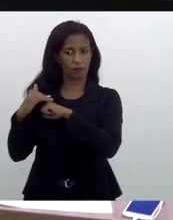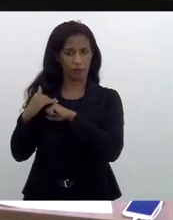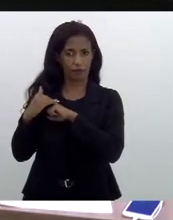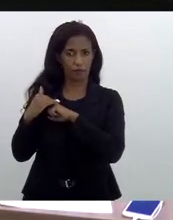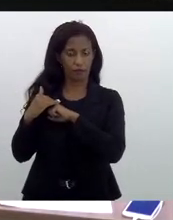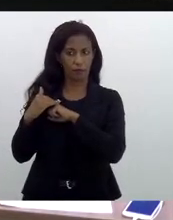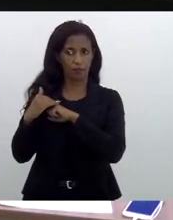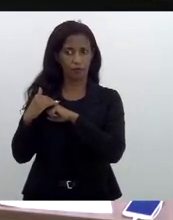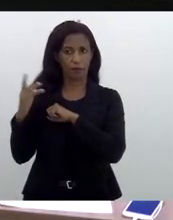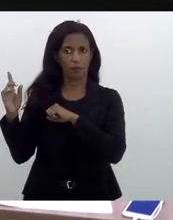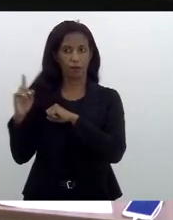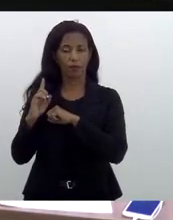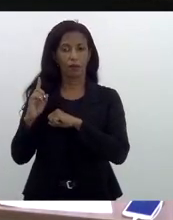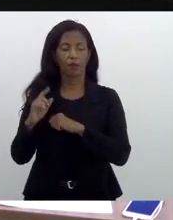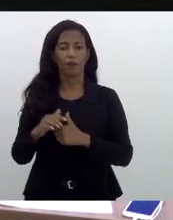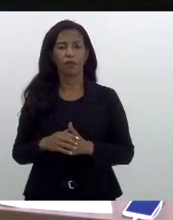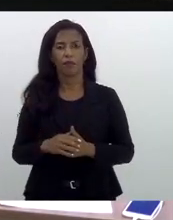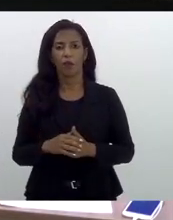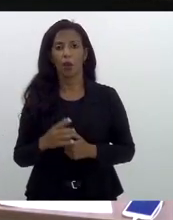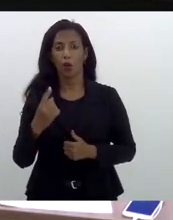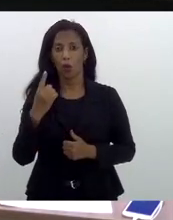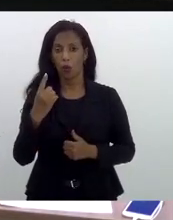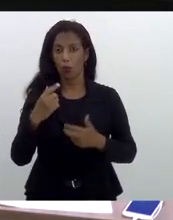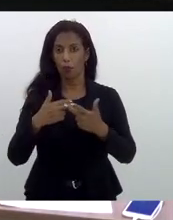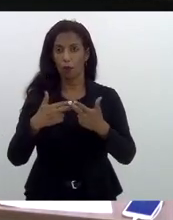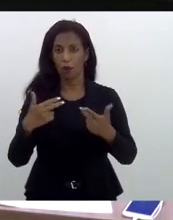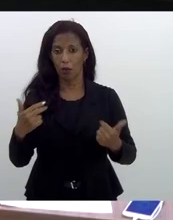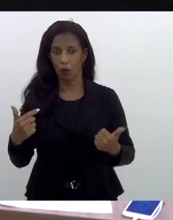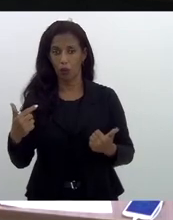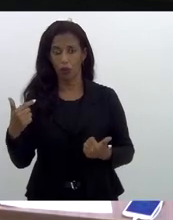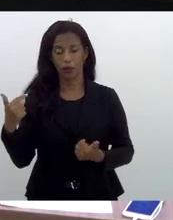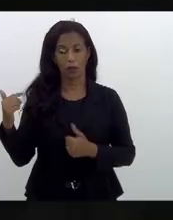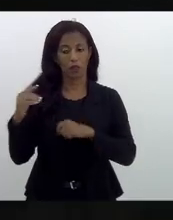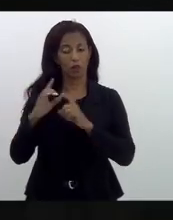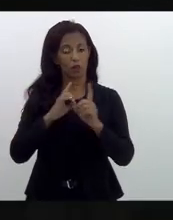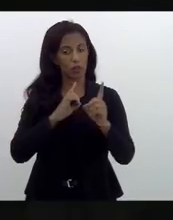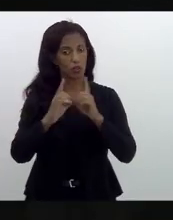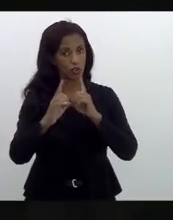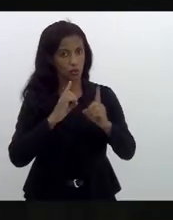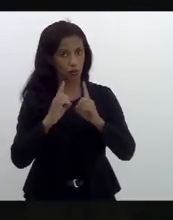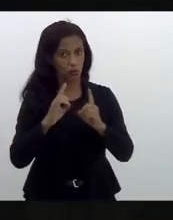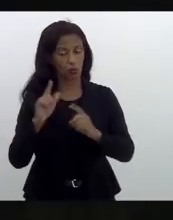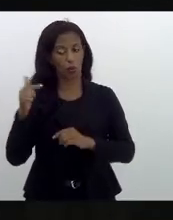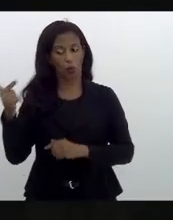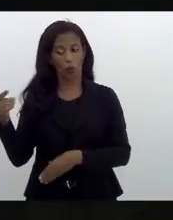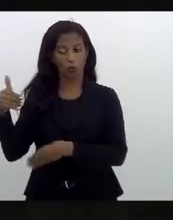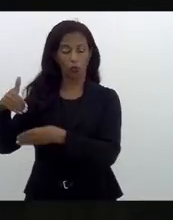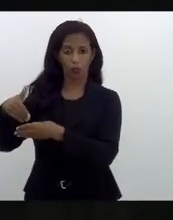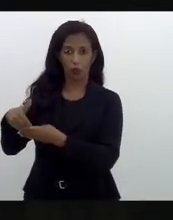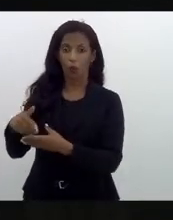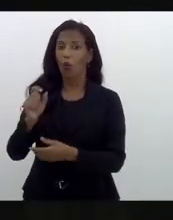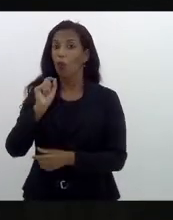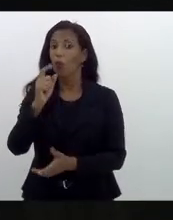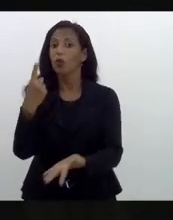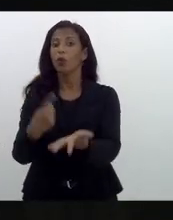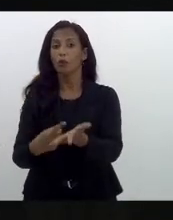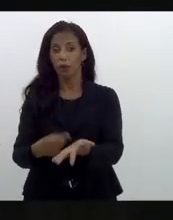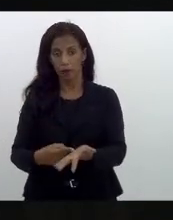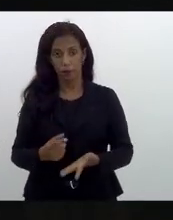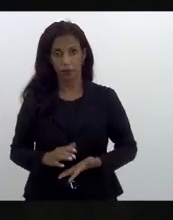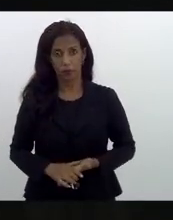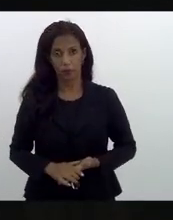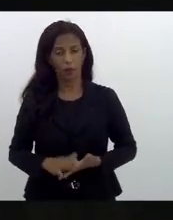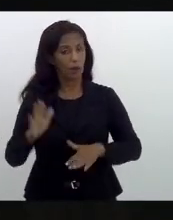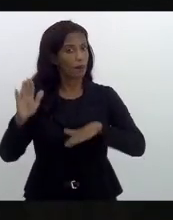a eles os secretários uma coisa é que vem uma coisa é que a gente discute uma coisa é que votar então o que a gente combinou está combinado